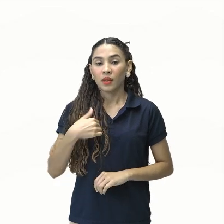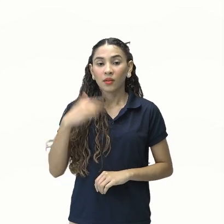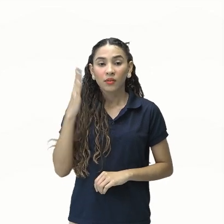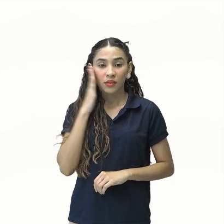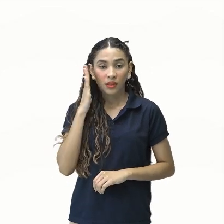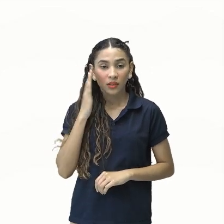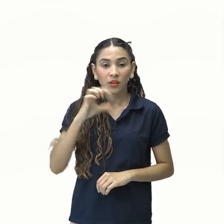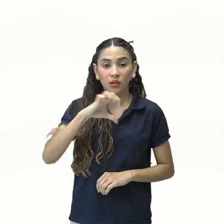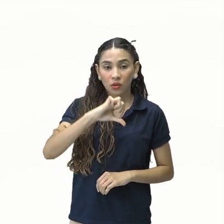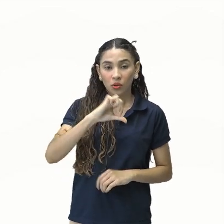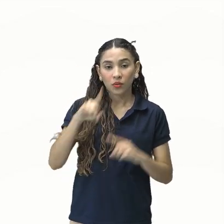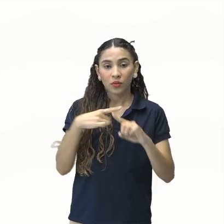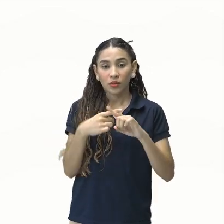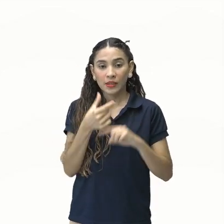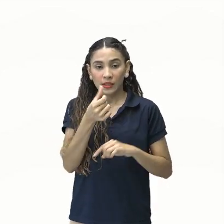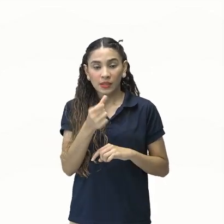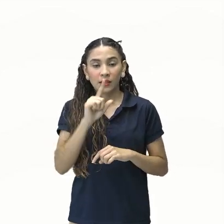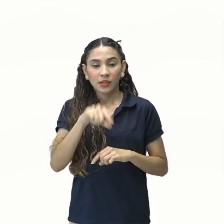6 vezes 9